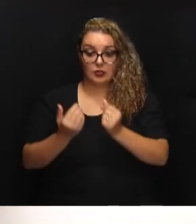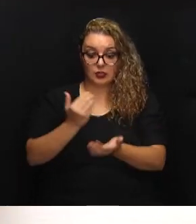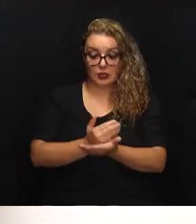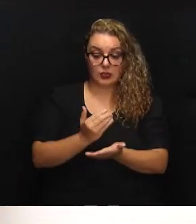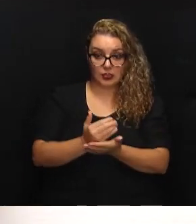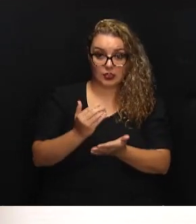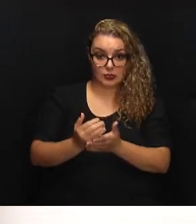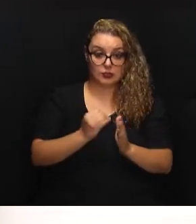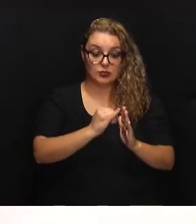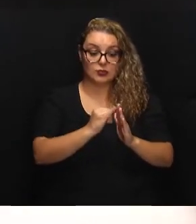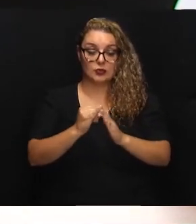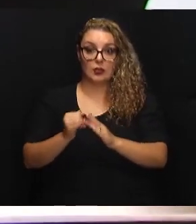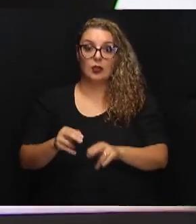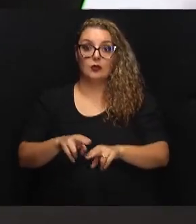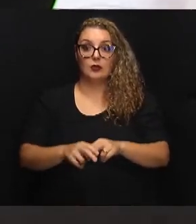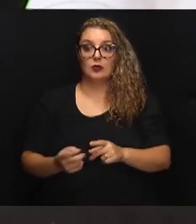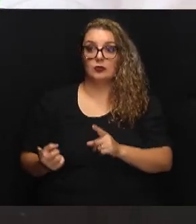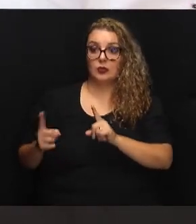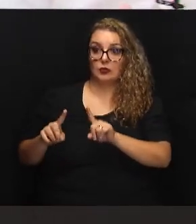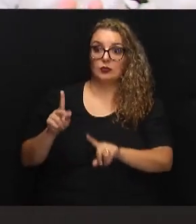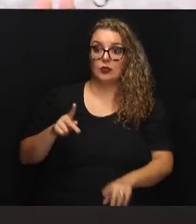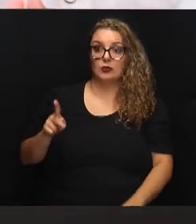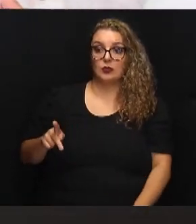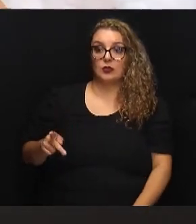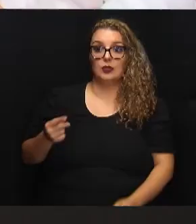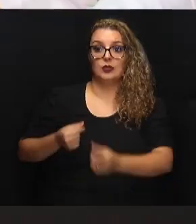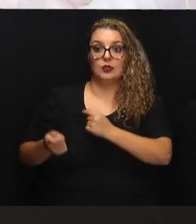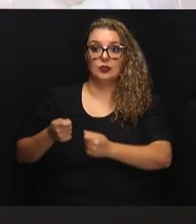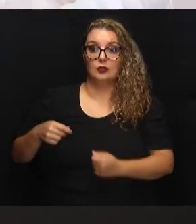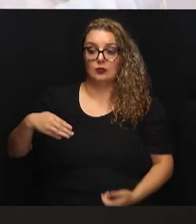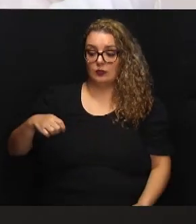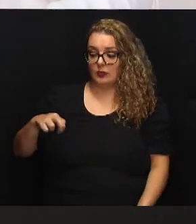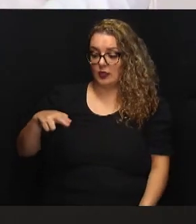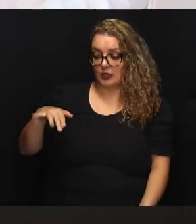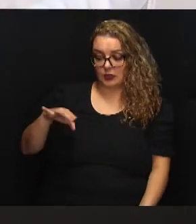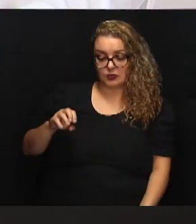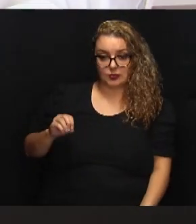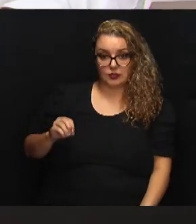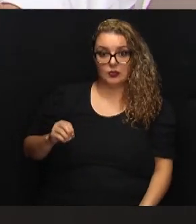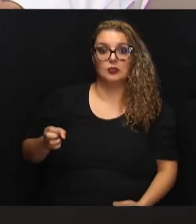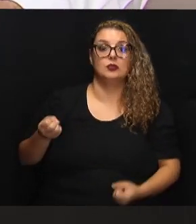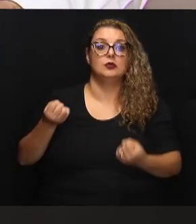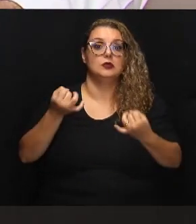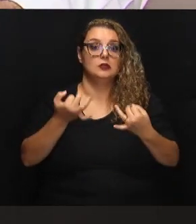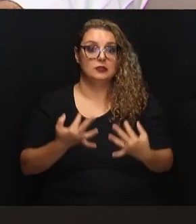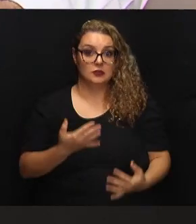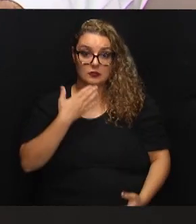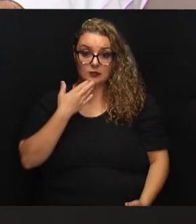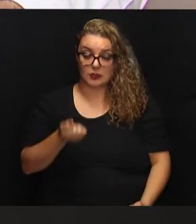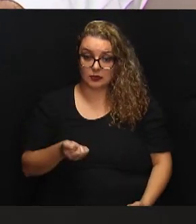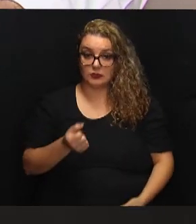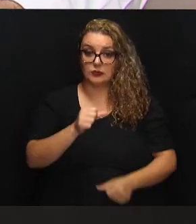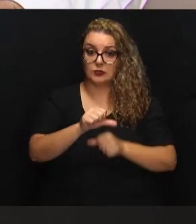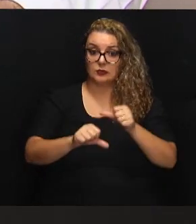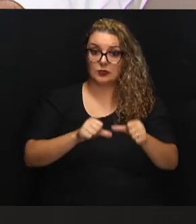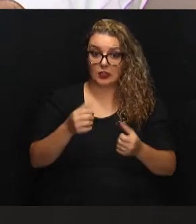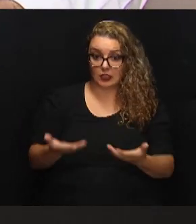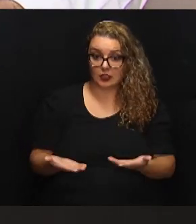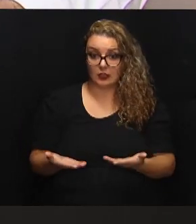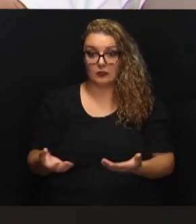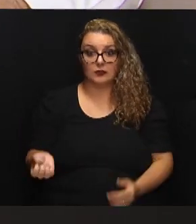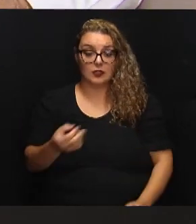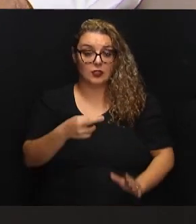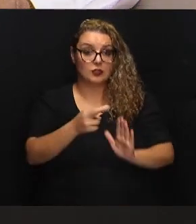imóveis. Por isso, ao meu lado está o professor de negócios Márcio Oliveira, que vai nos explicar melhor sobre essas mudanças, essas novas